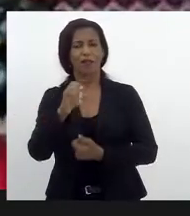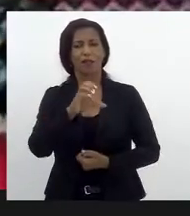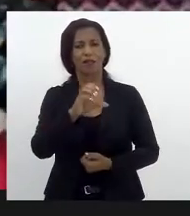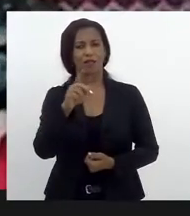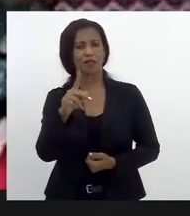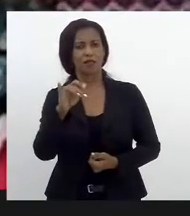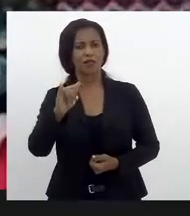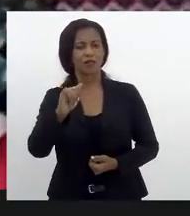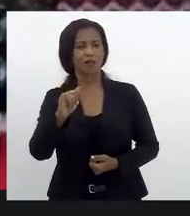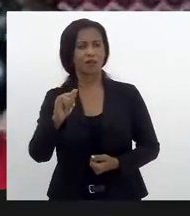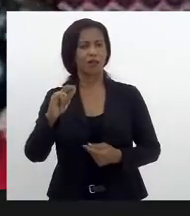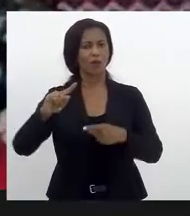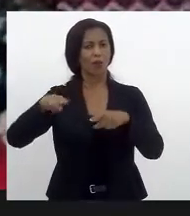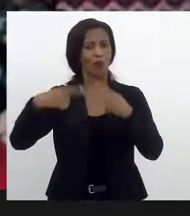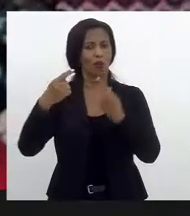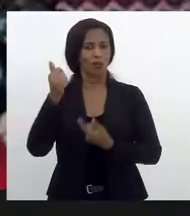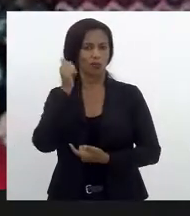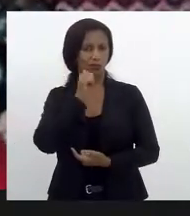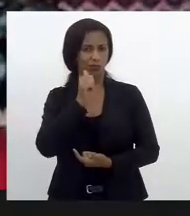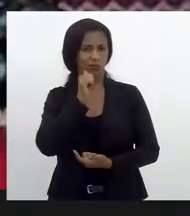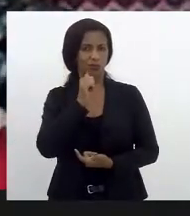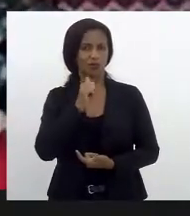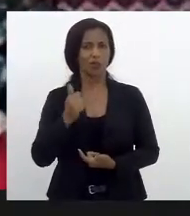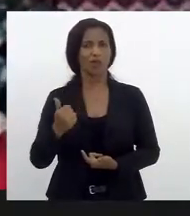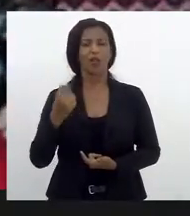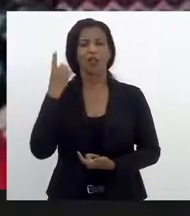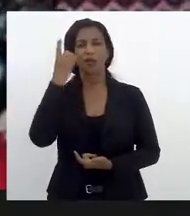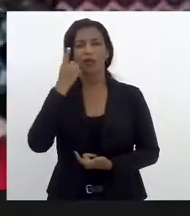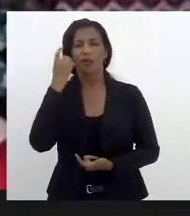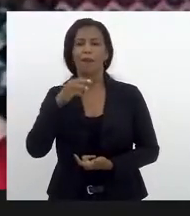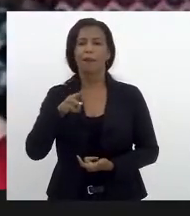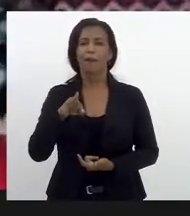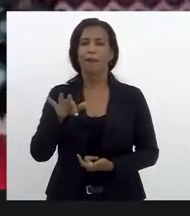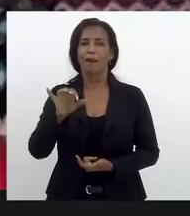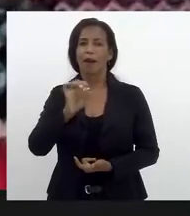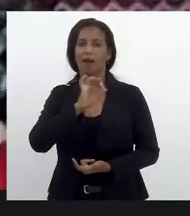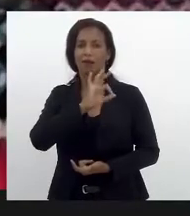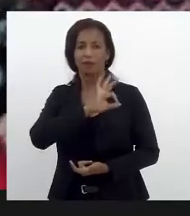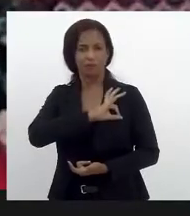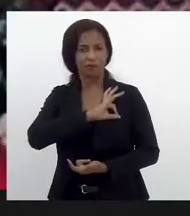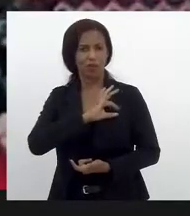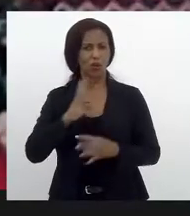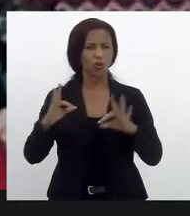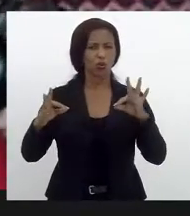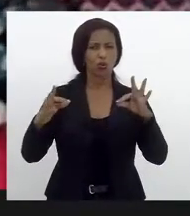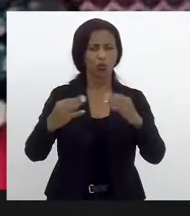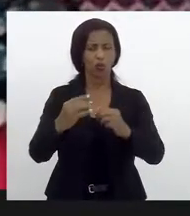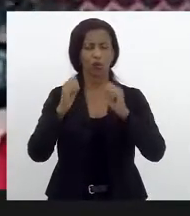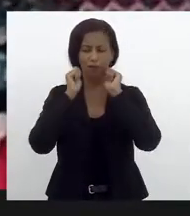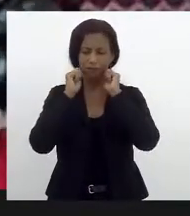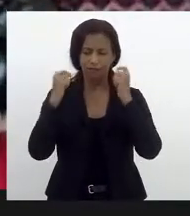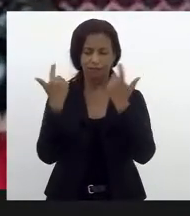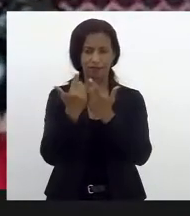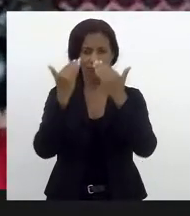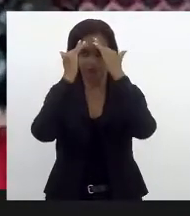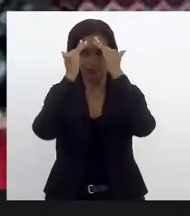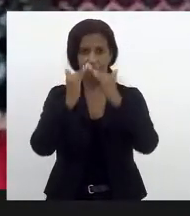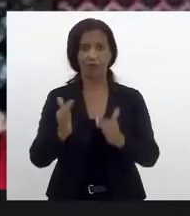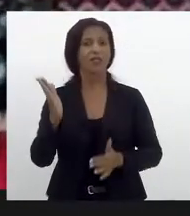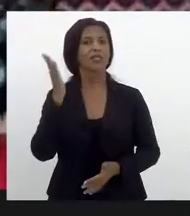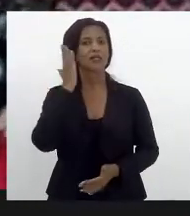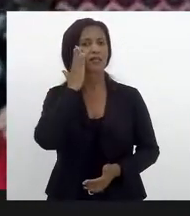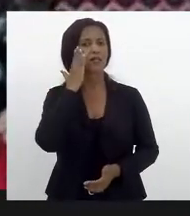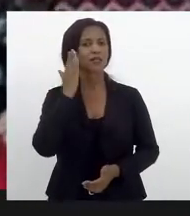do feminicídio, nossa querida deputada Marta Rocha, né, figura que todo o parlamento respeita imensamente,